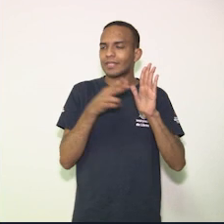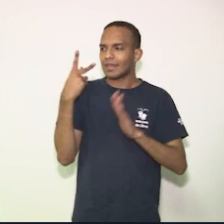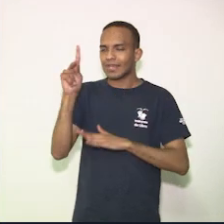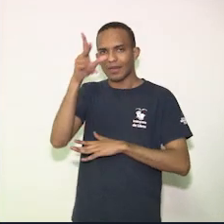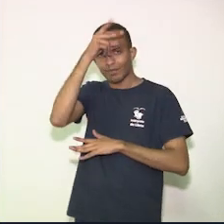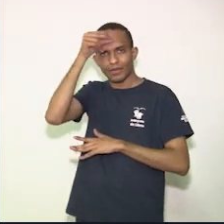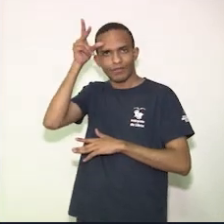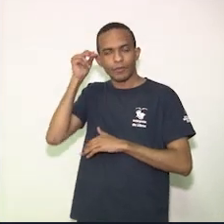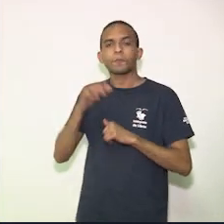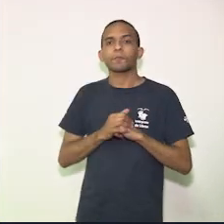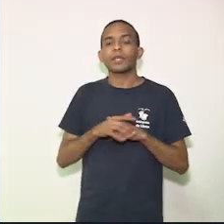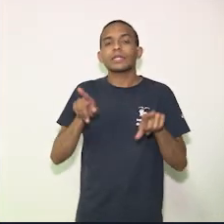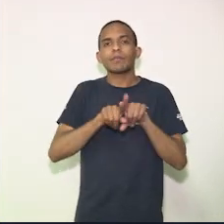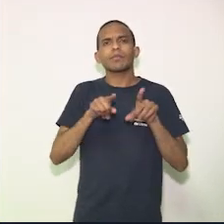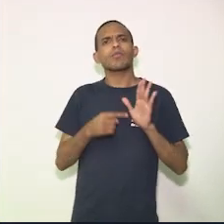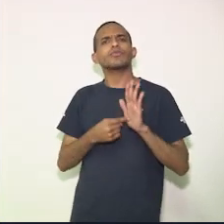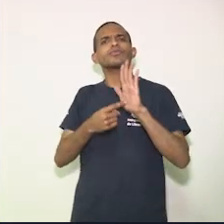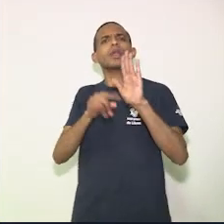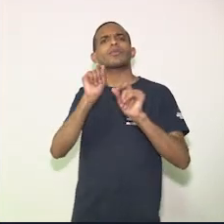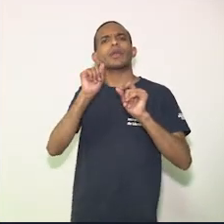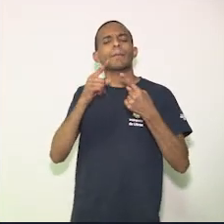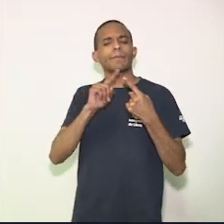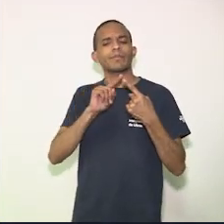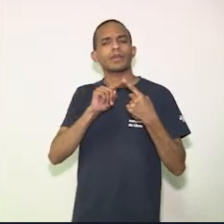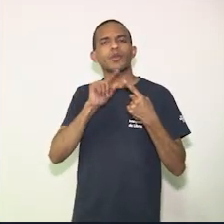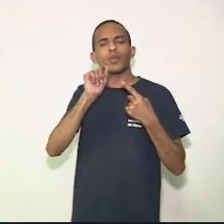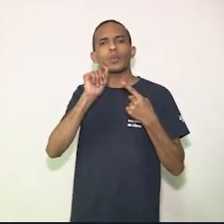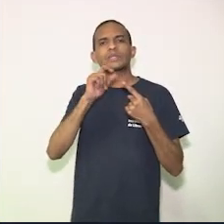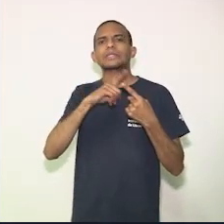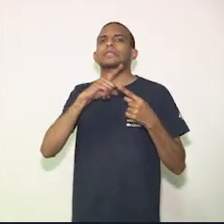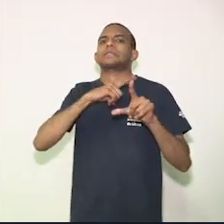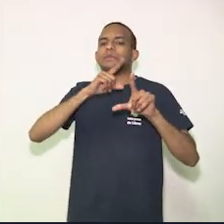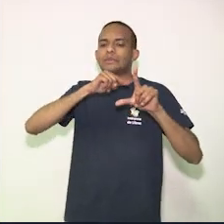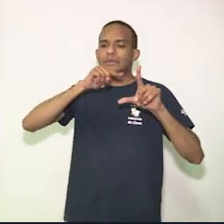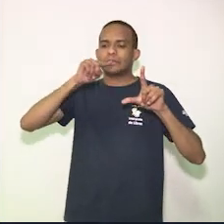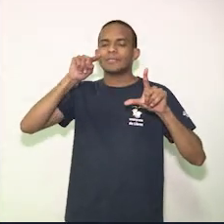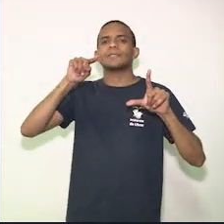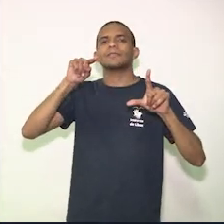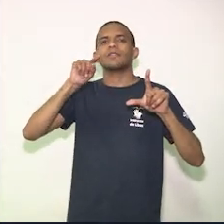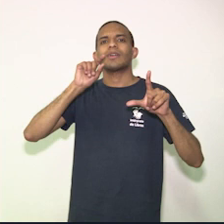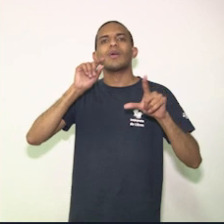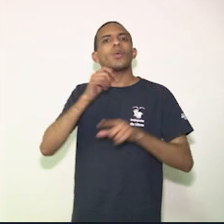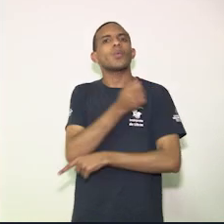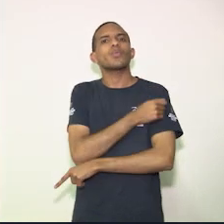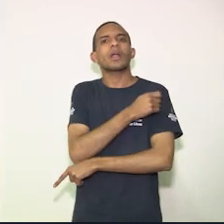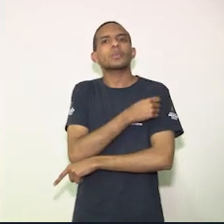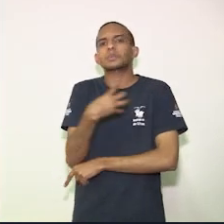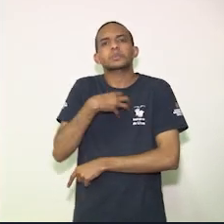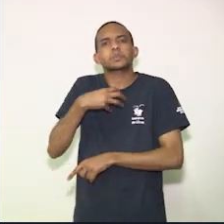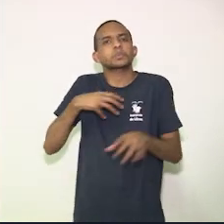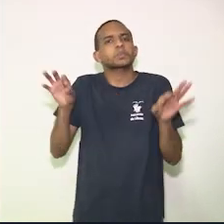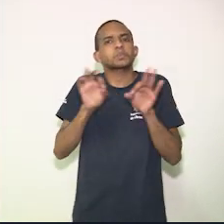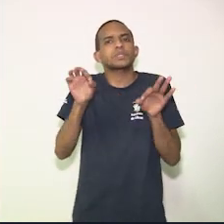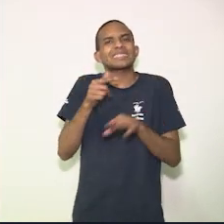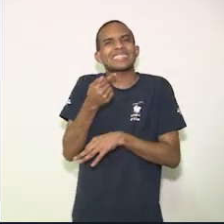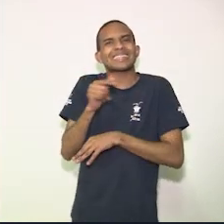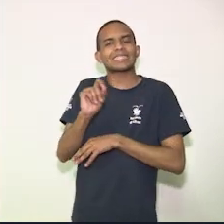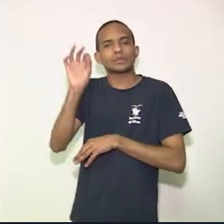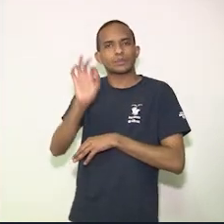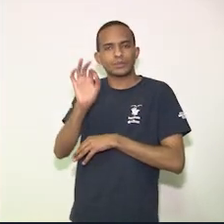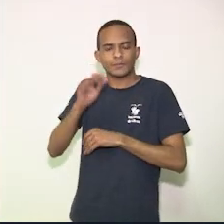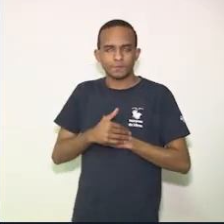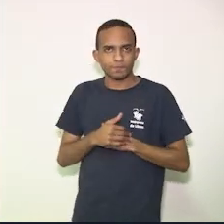prefeito, e que revelaram, primeiro, uma alta taxa de escolares assintomáticos,